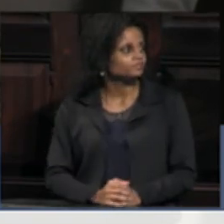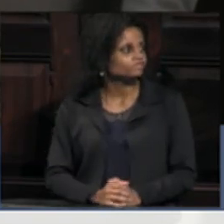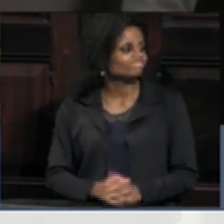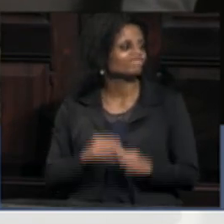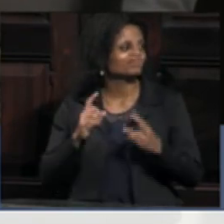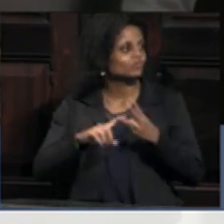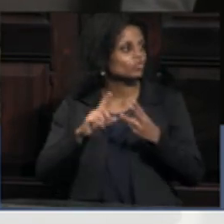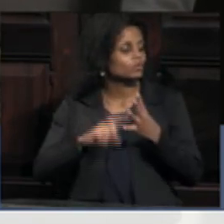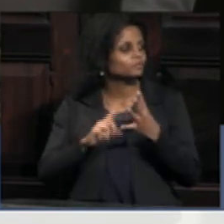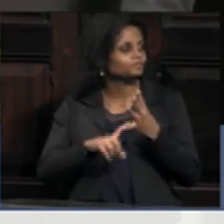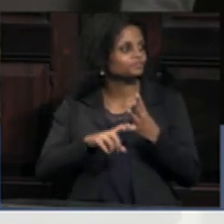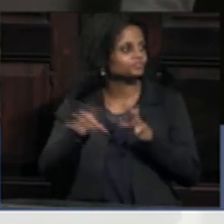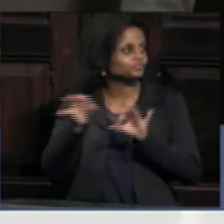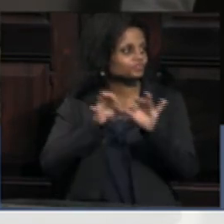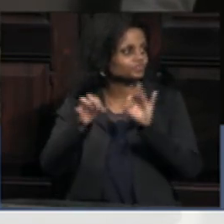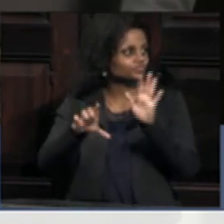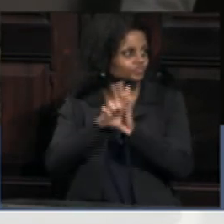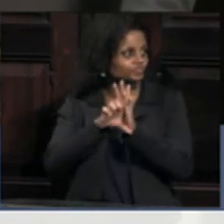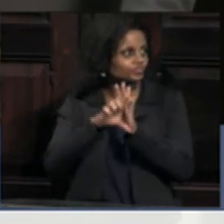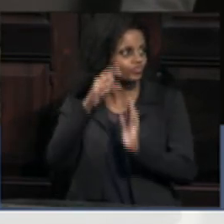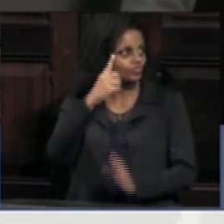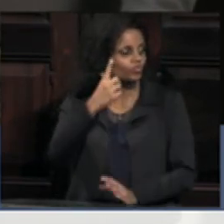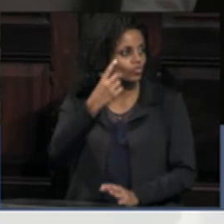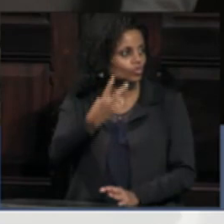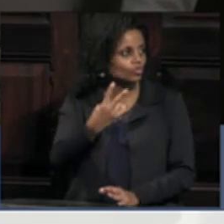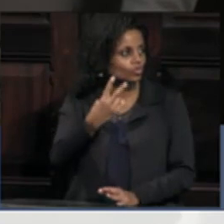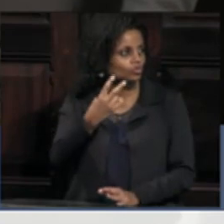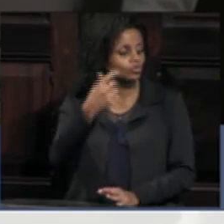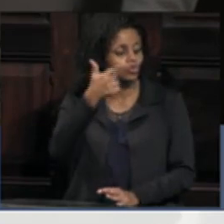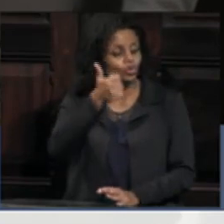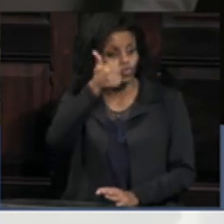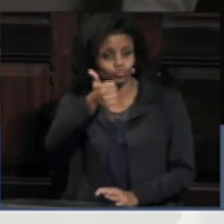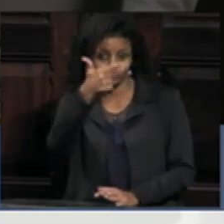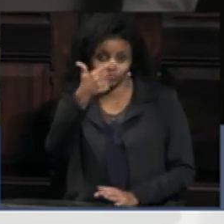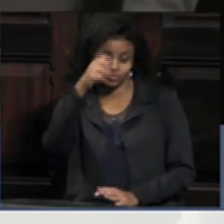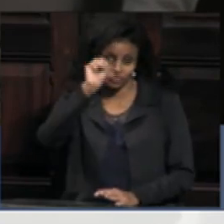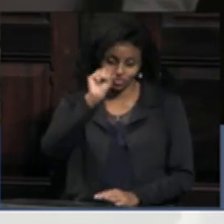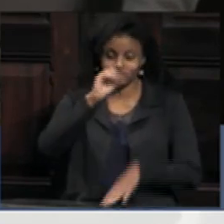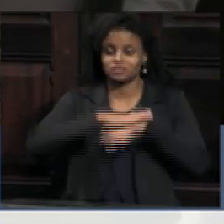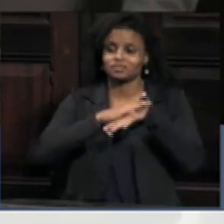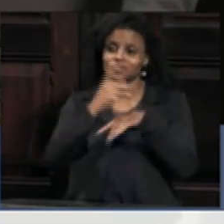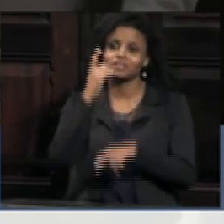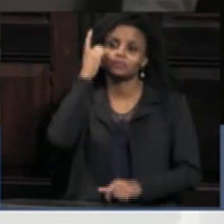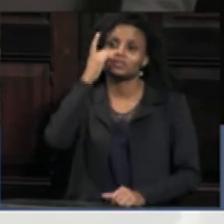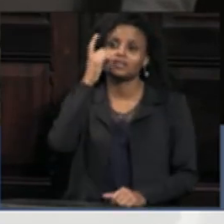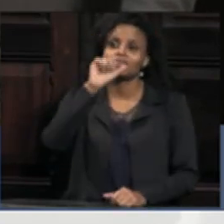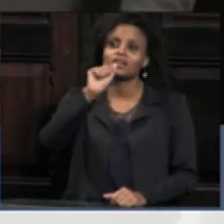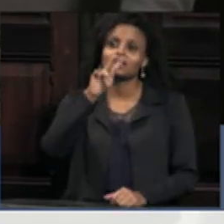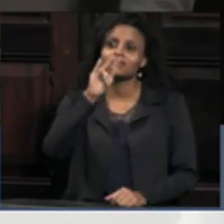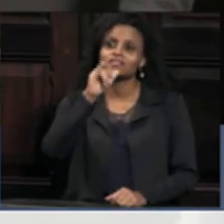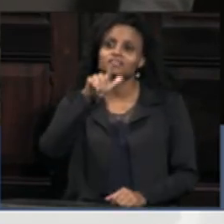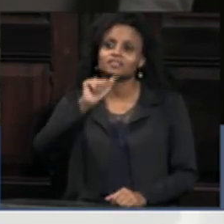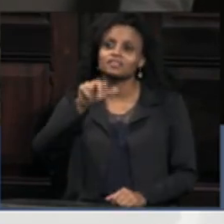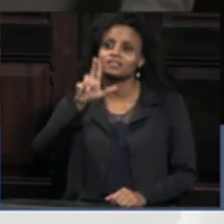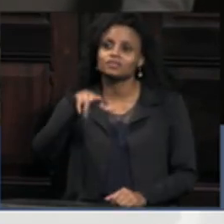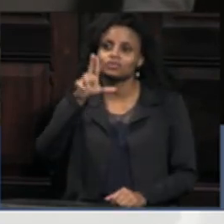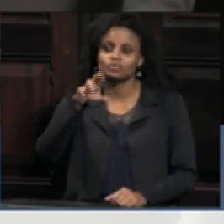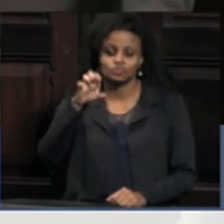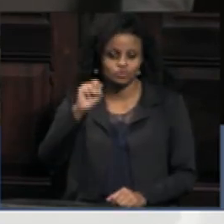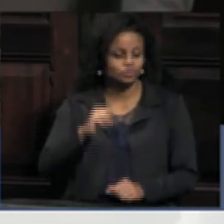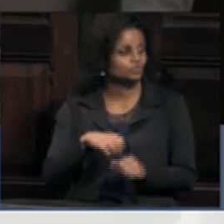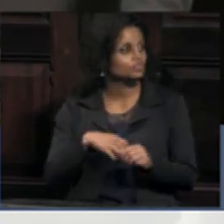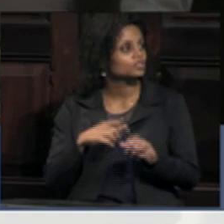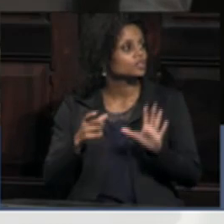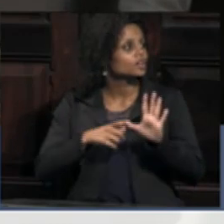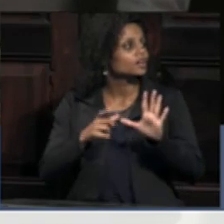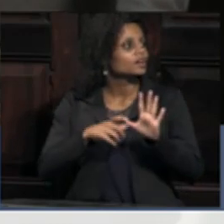Veto parcial aposto ao projeto de lei 128/2015, de autoria do deputado Átila Nunes. Veto total oposto ao